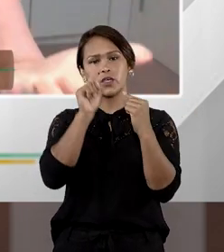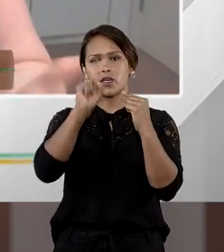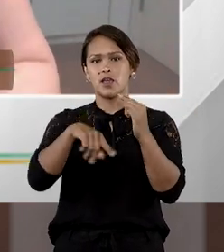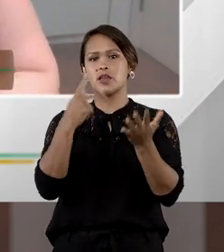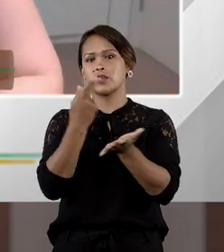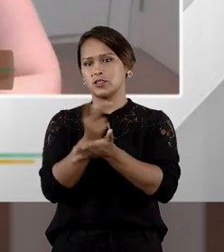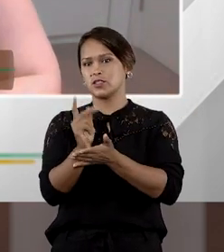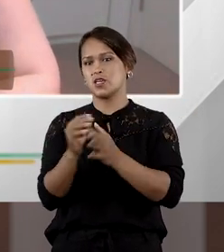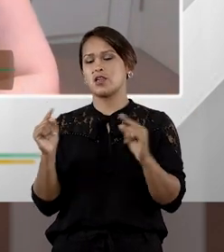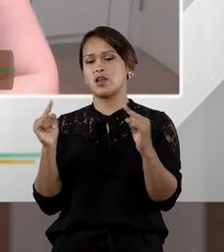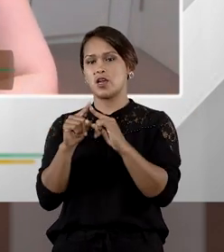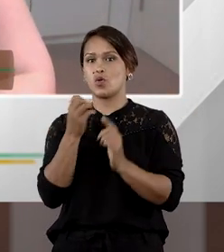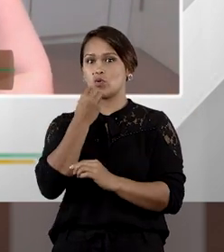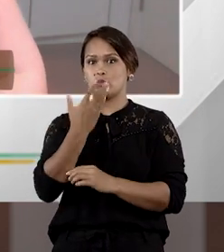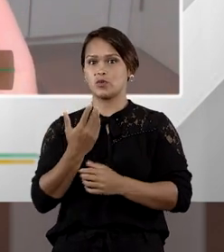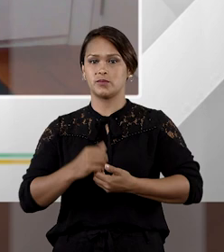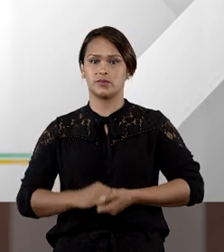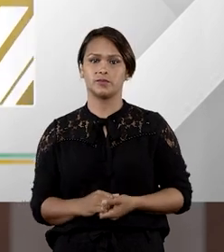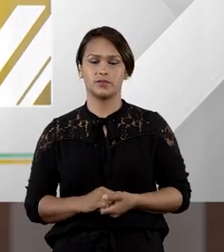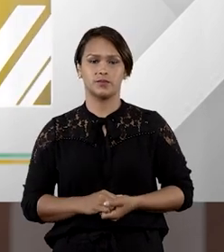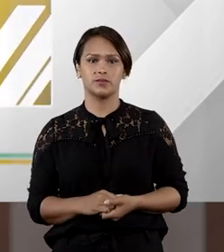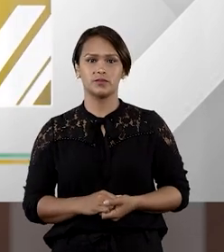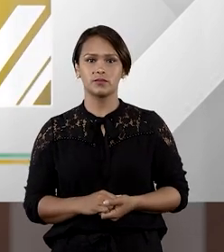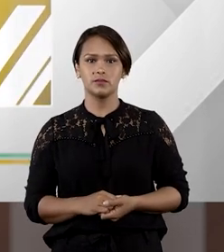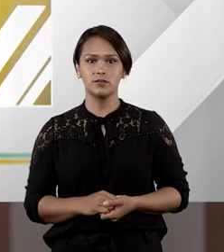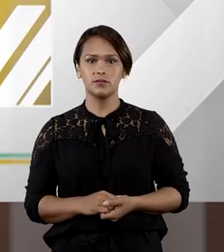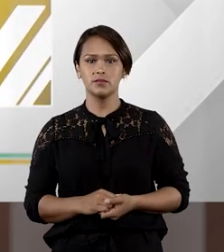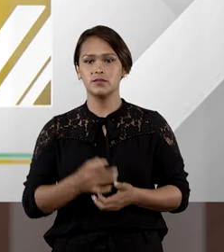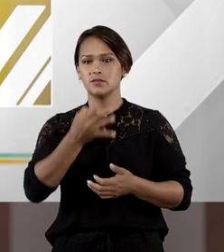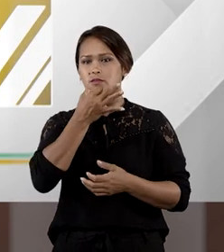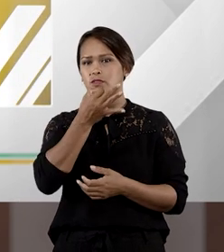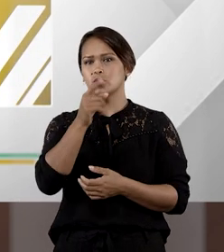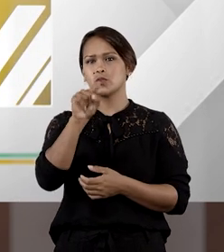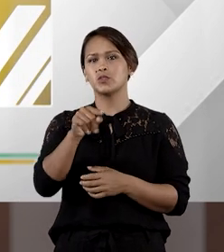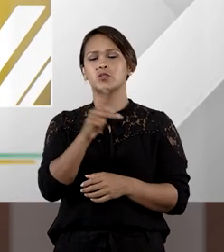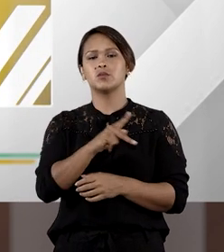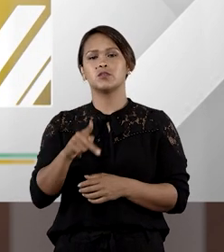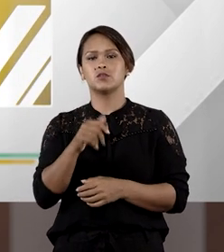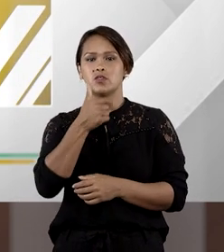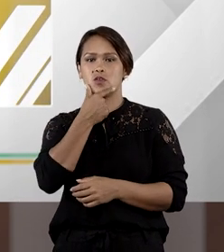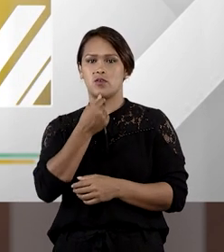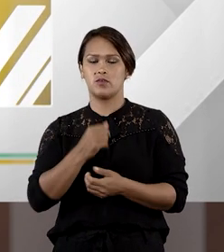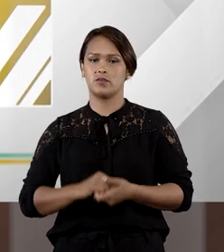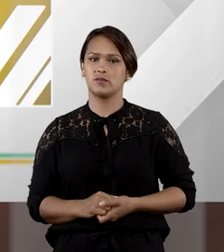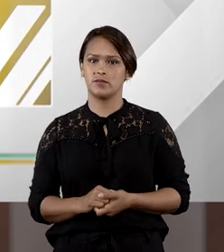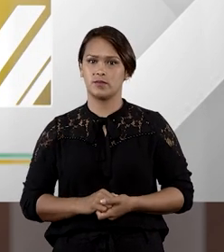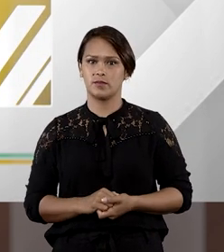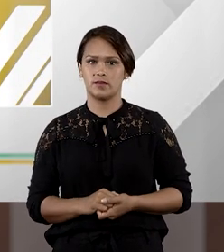e gerar acordos sustentáveis. Quais as suas considerações, professor Flávio?